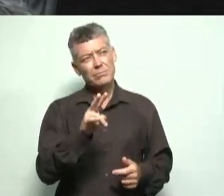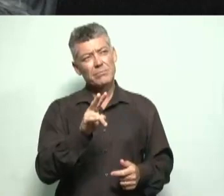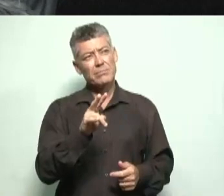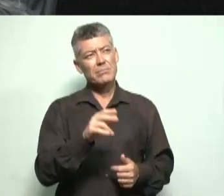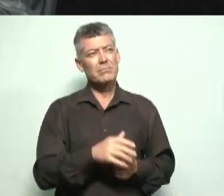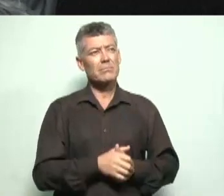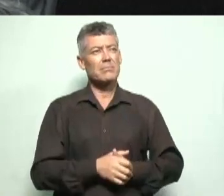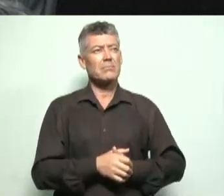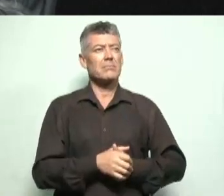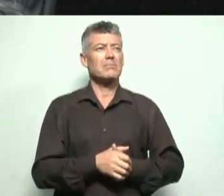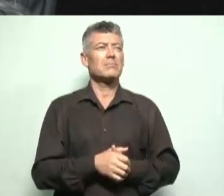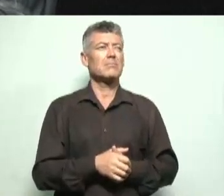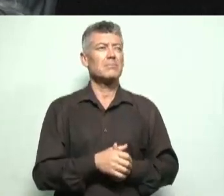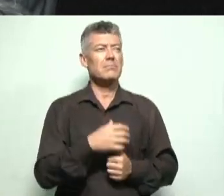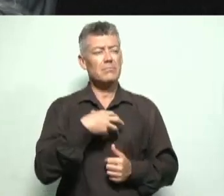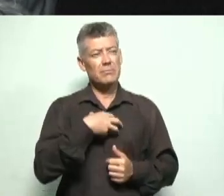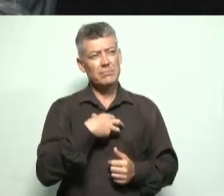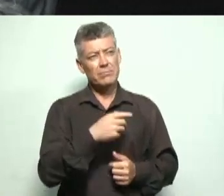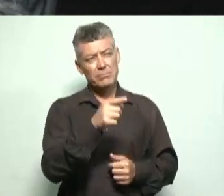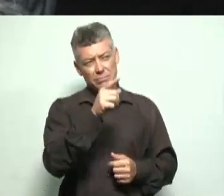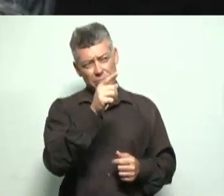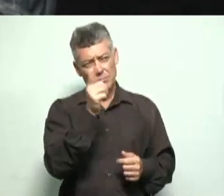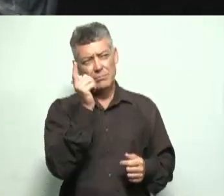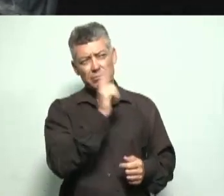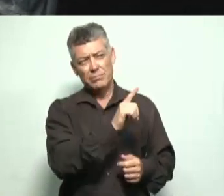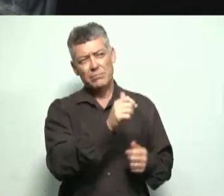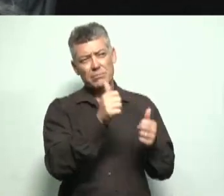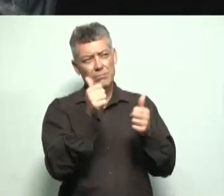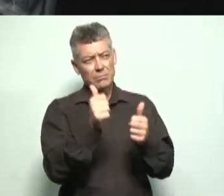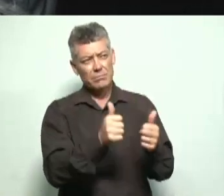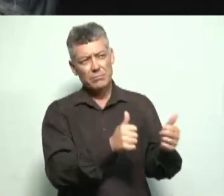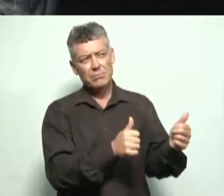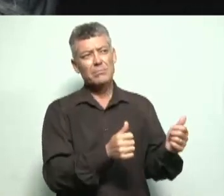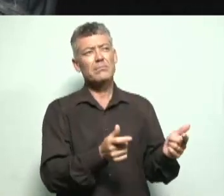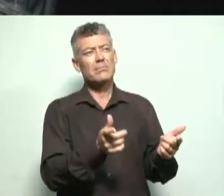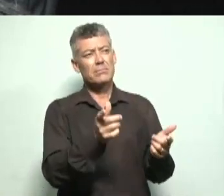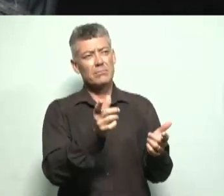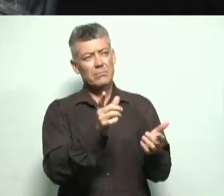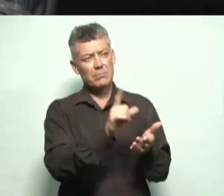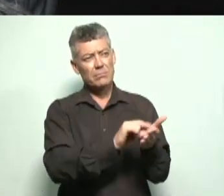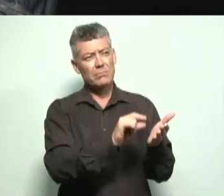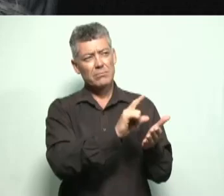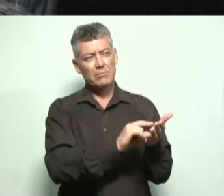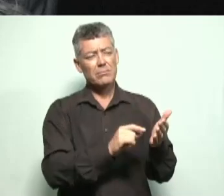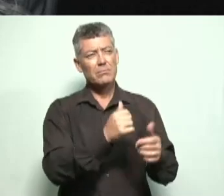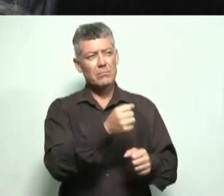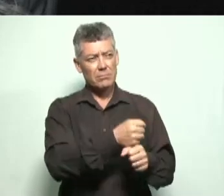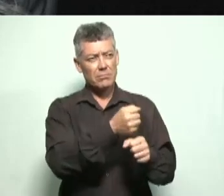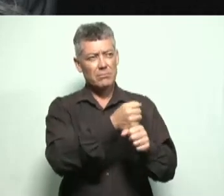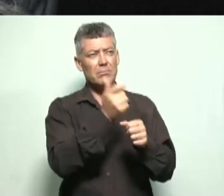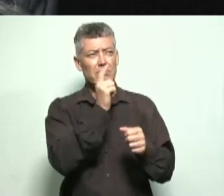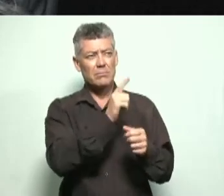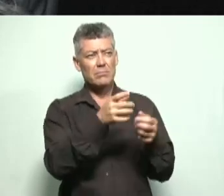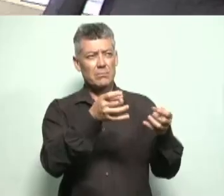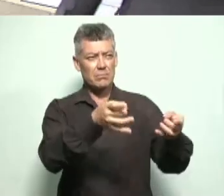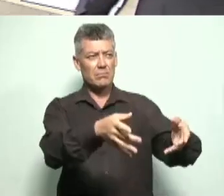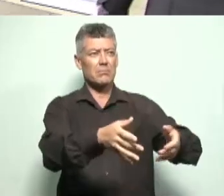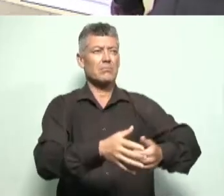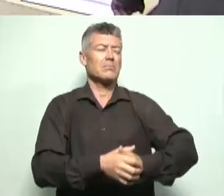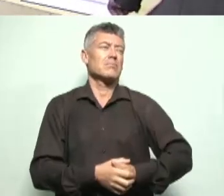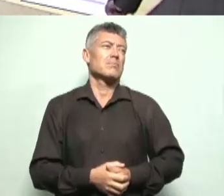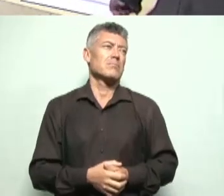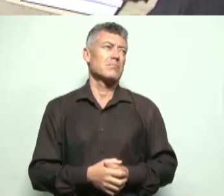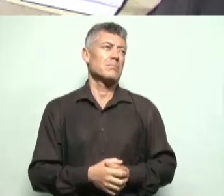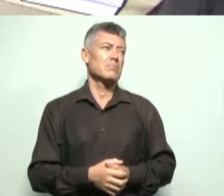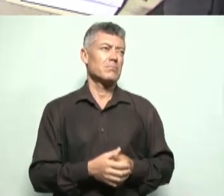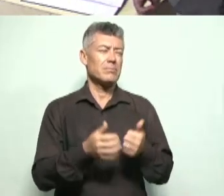vereadora Margarete, mas a senhora realmente conquistou, foi buscar as emendas, e realmente agora a obra vai ser feita. Parabéns. Obrigada, vereador Nivaldo.